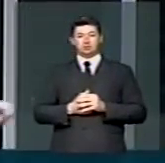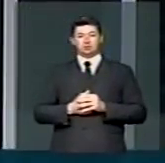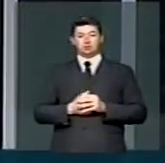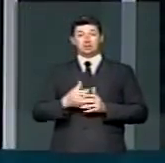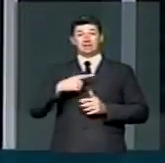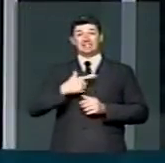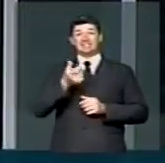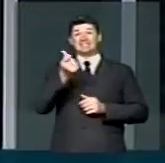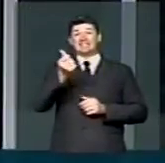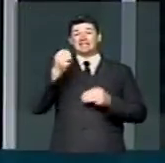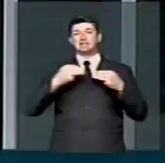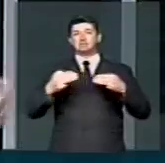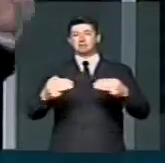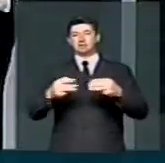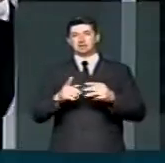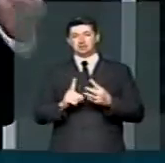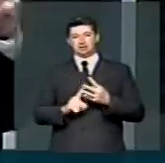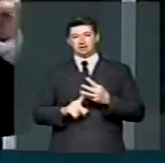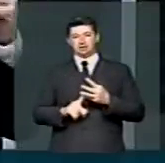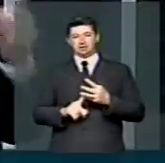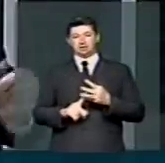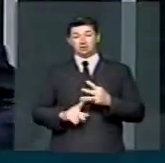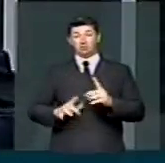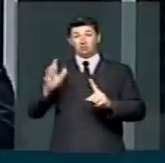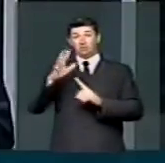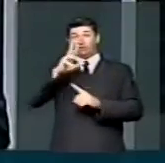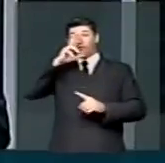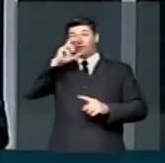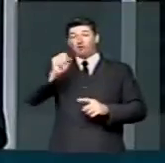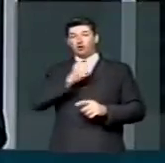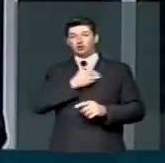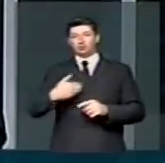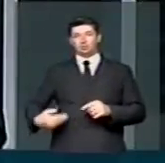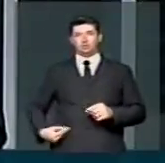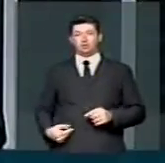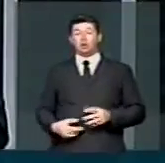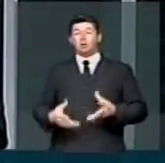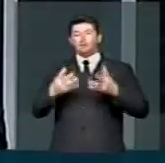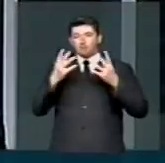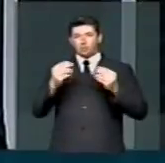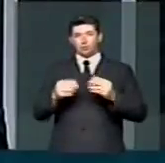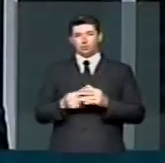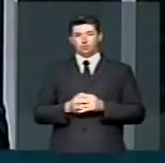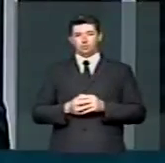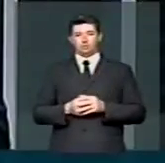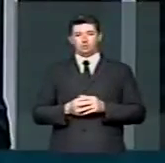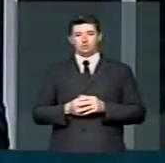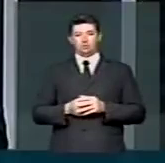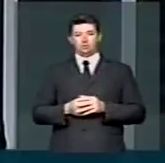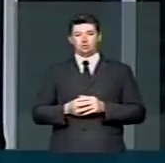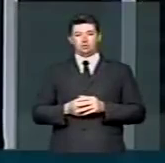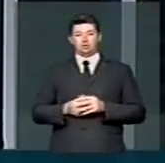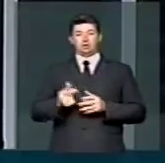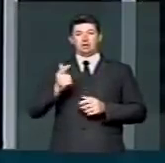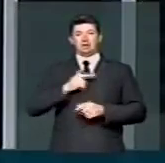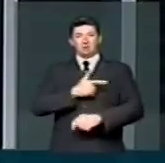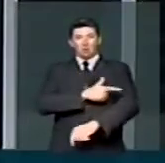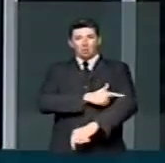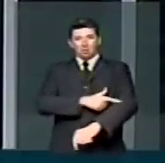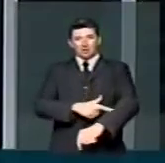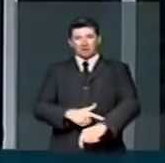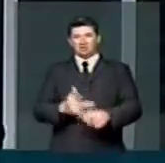6 ministérios, que tem uma grande influência dentro do governo, não só tem uma conduta